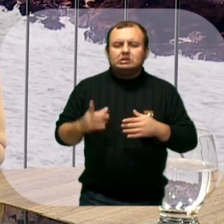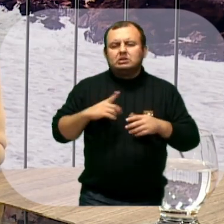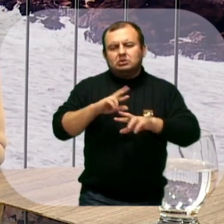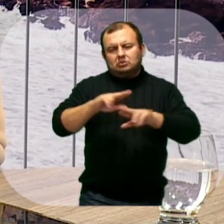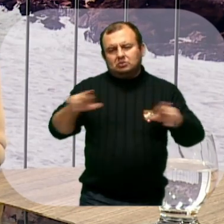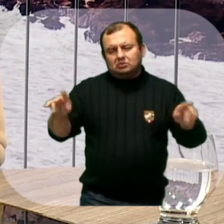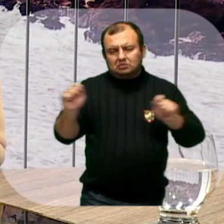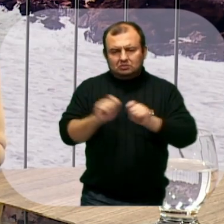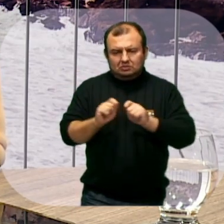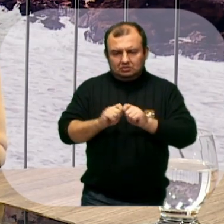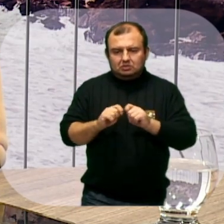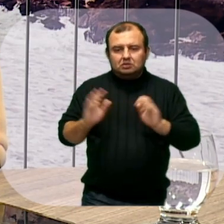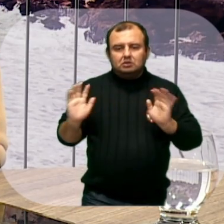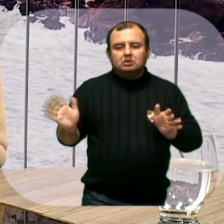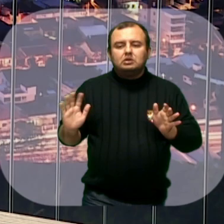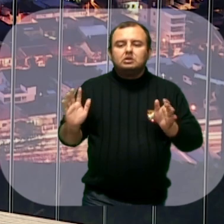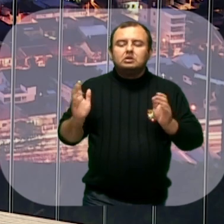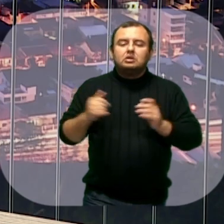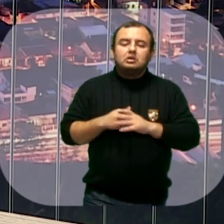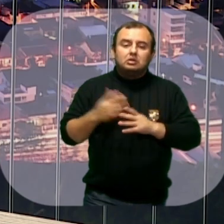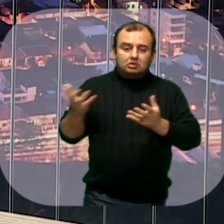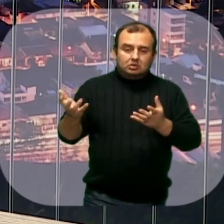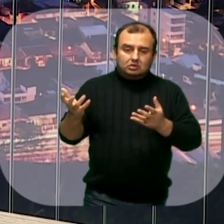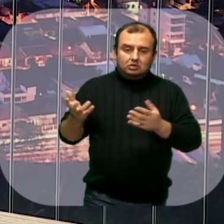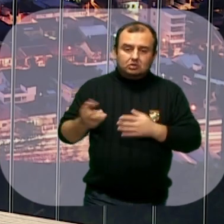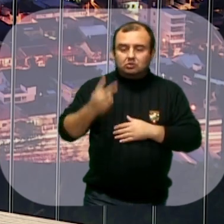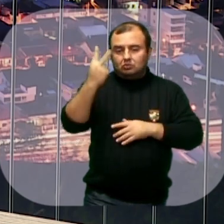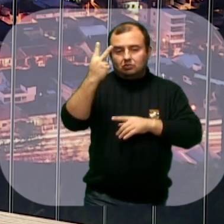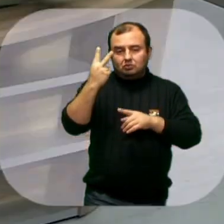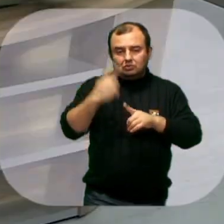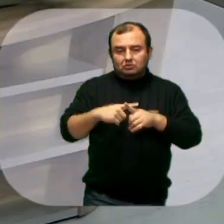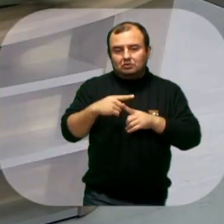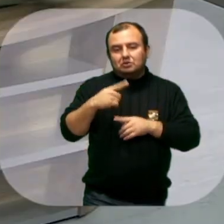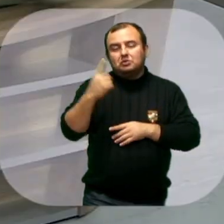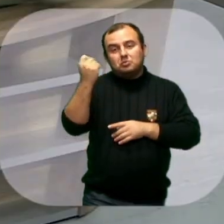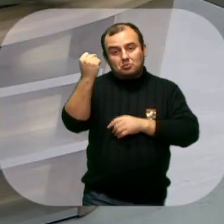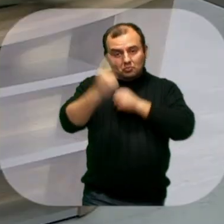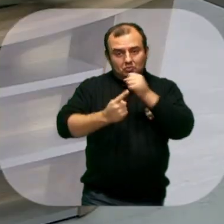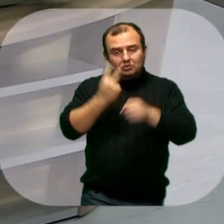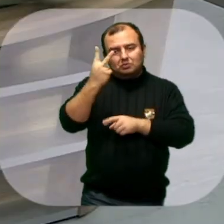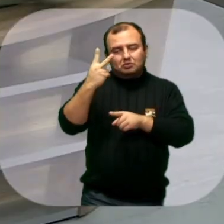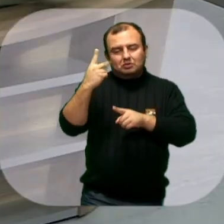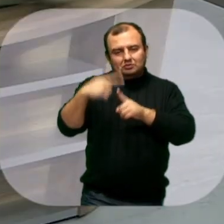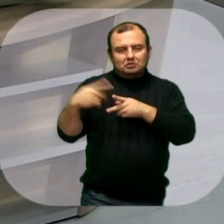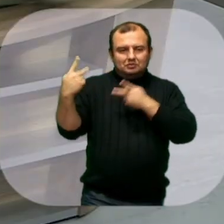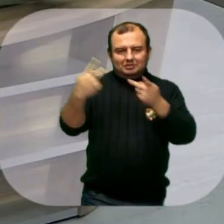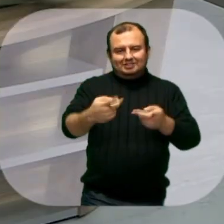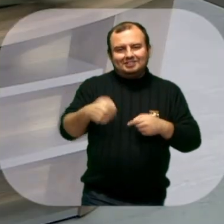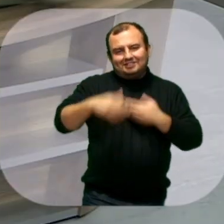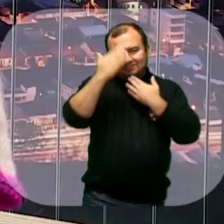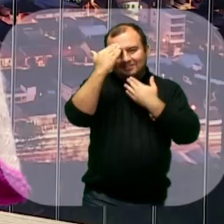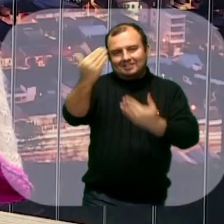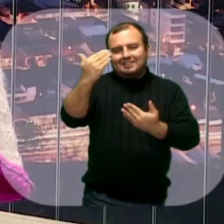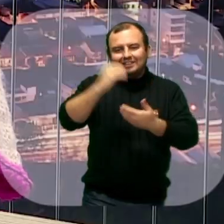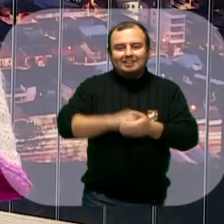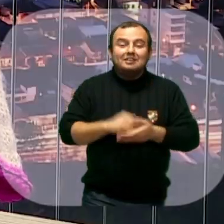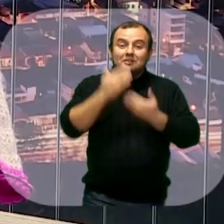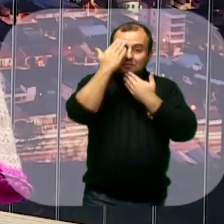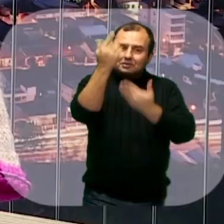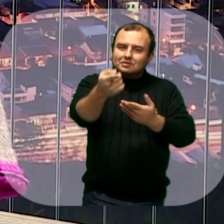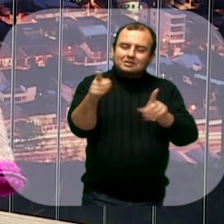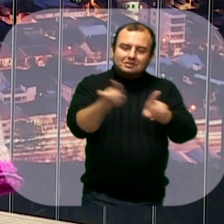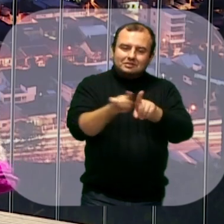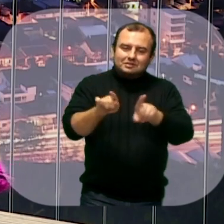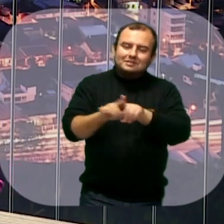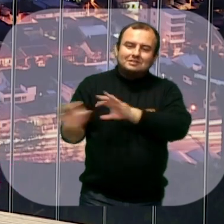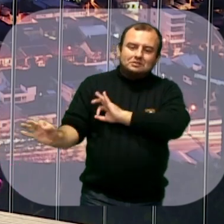coisa sendo feita já na falei, biblioteca. Eu te quero aqui pelo menos 2 vezes por ano. Tá bom, então. Obrigada, viu? E obrigada a